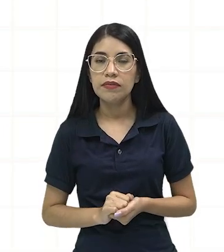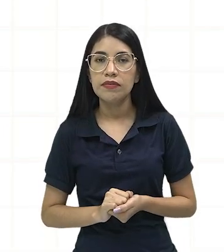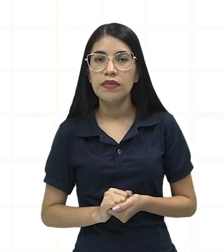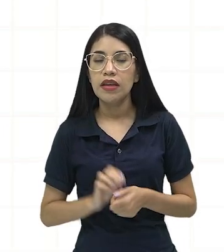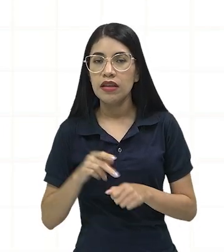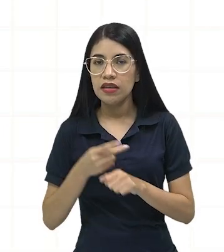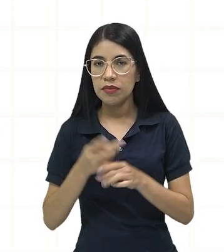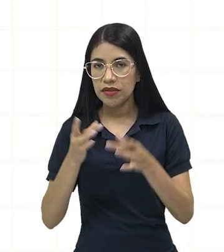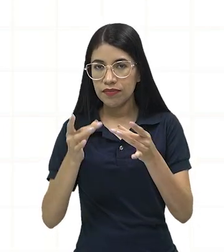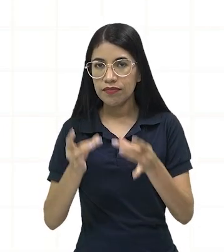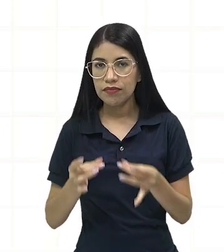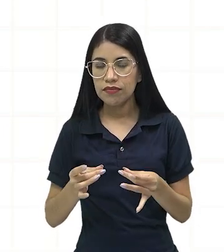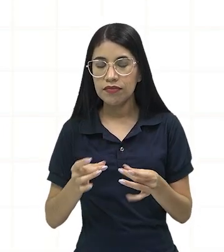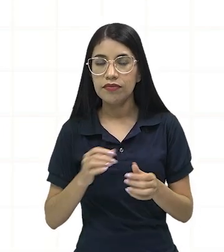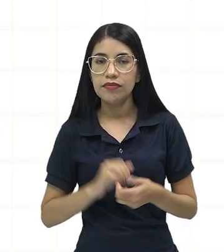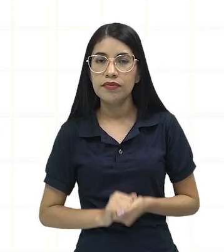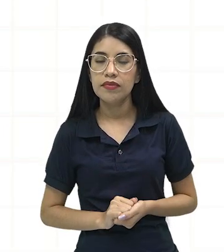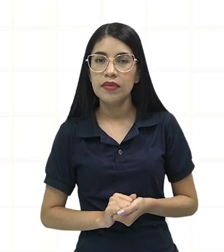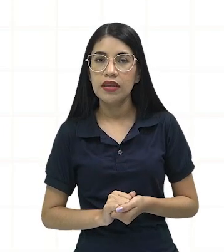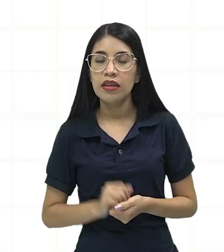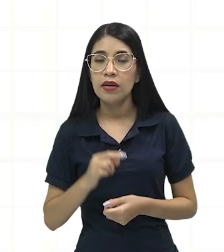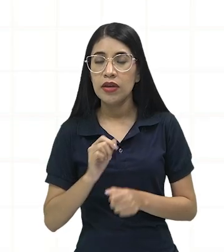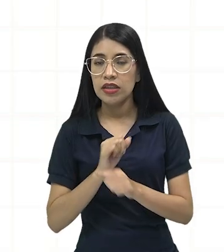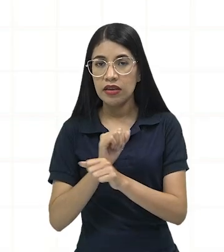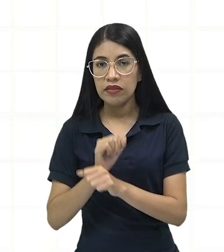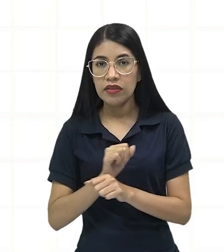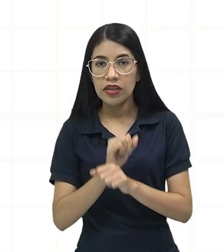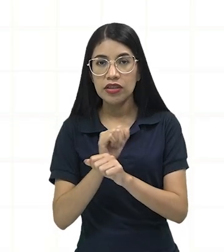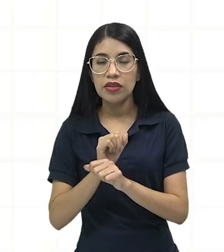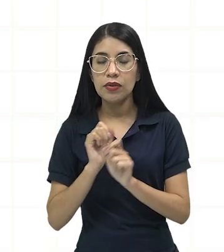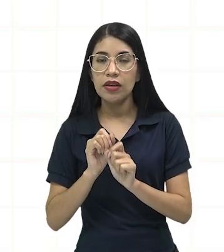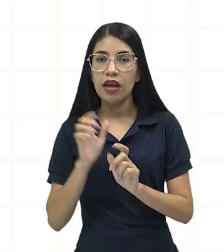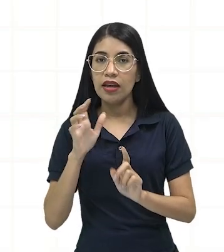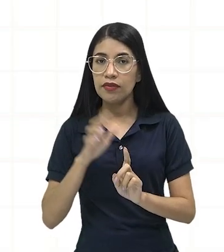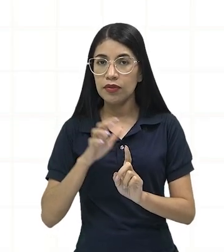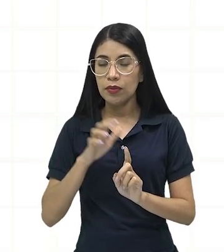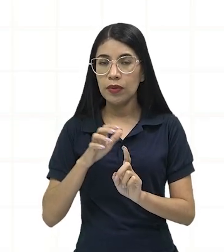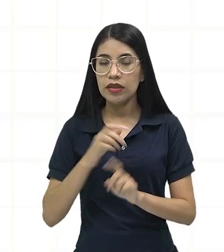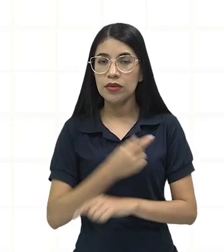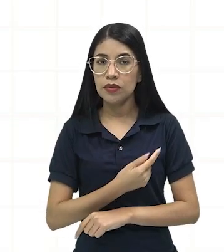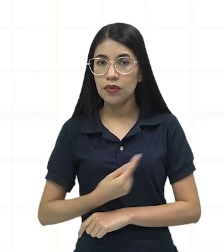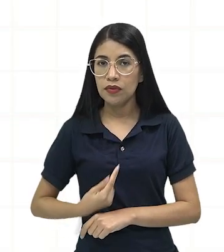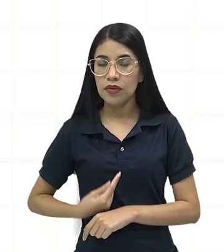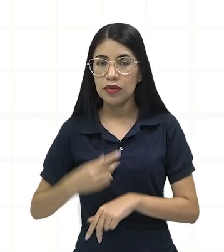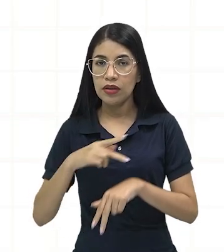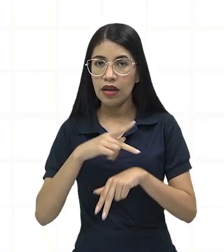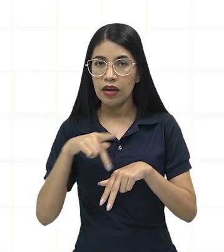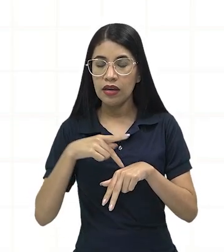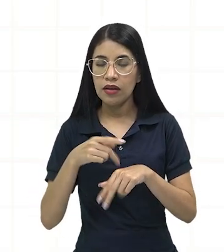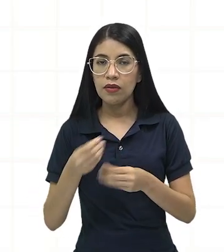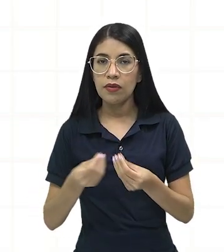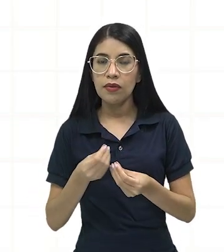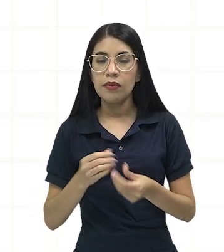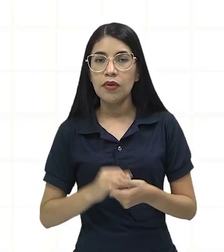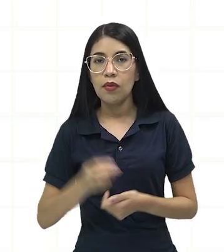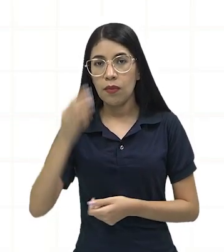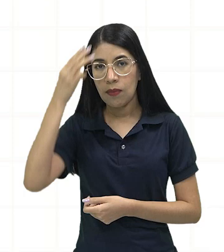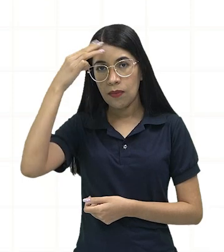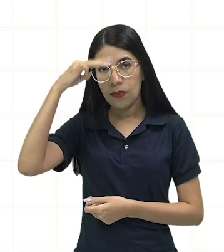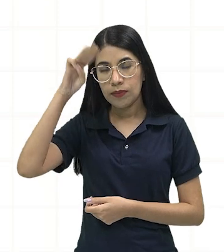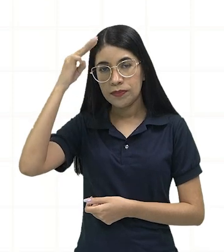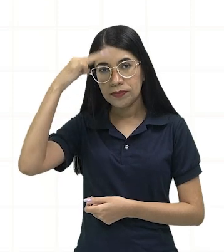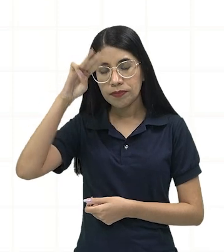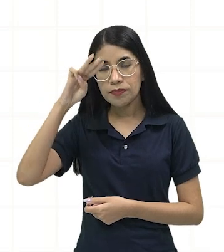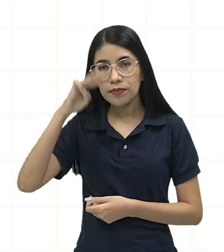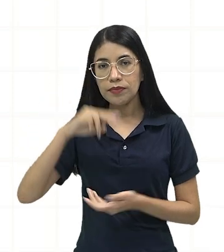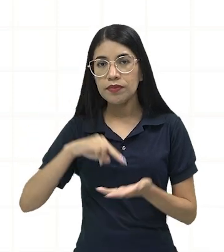aqui. E como eles defendiam o controle do Estado na economia através de monopólios, ou